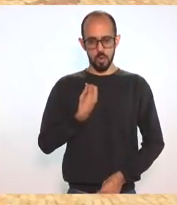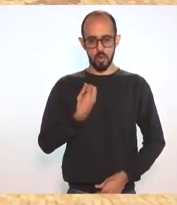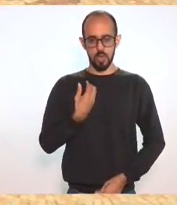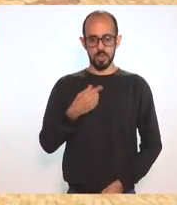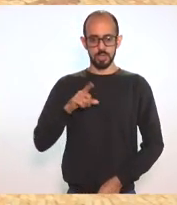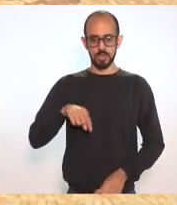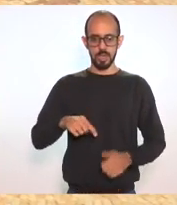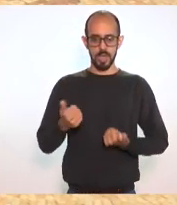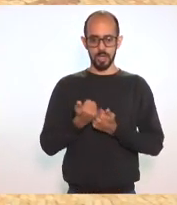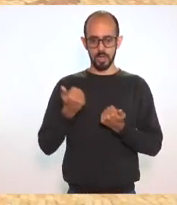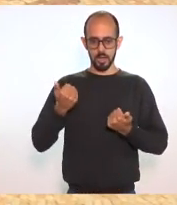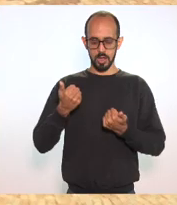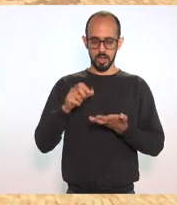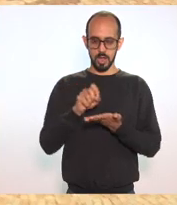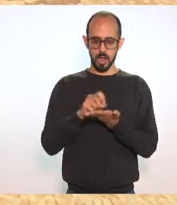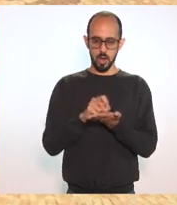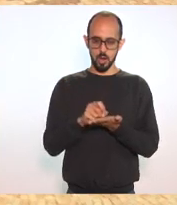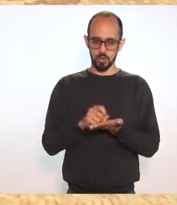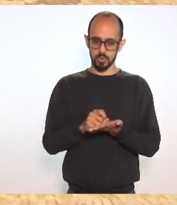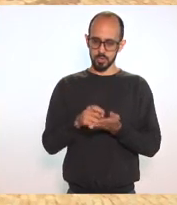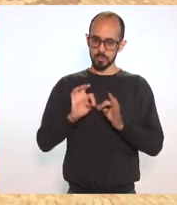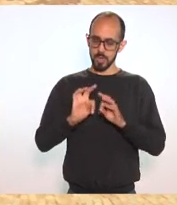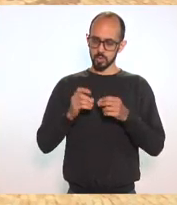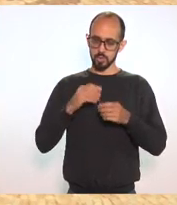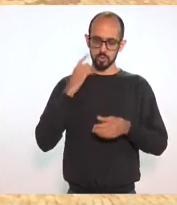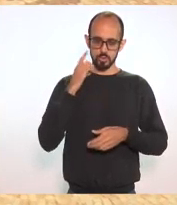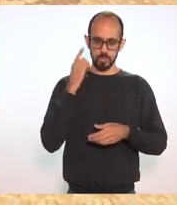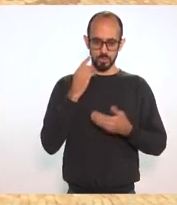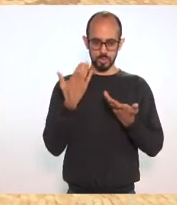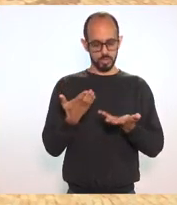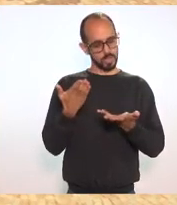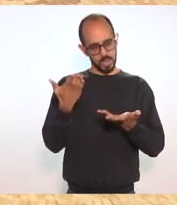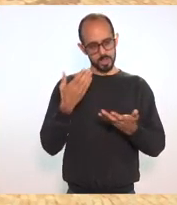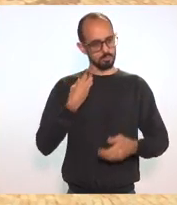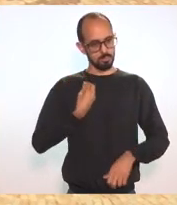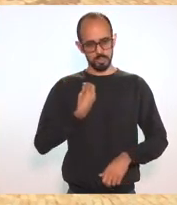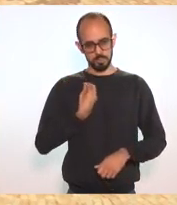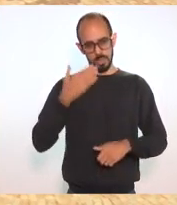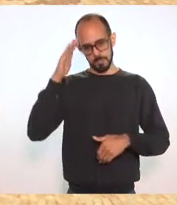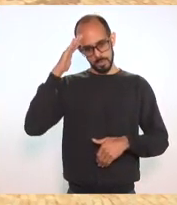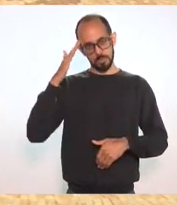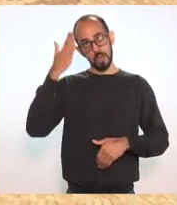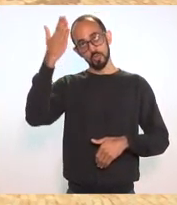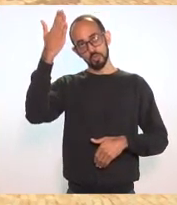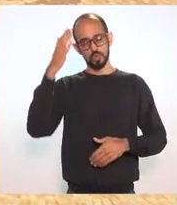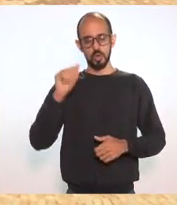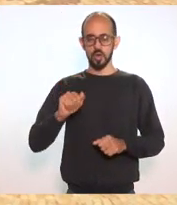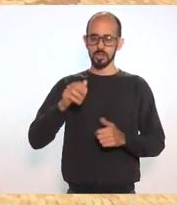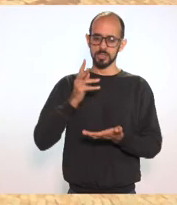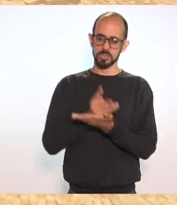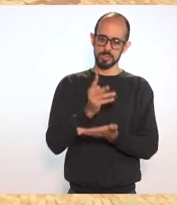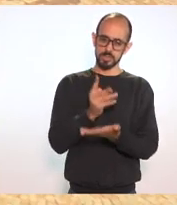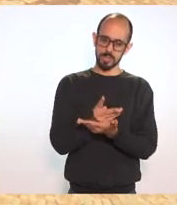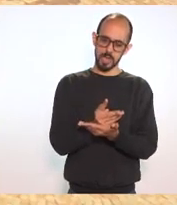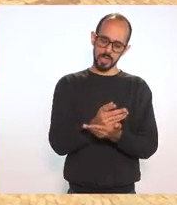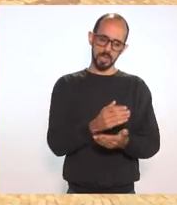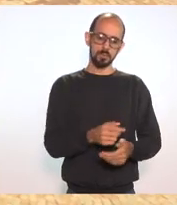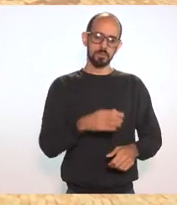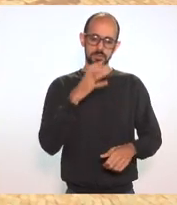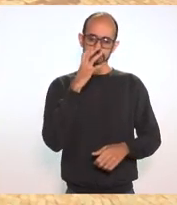coautoria desse projeto para todos os deputados dessa casa, principalmente o senhor que sempre prestigiou o nosso evento